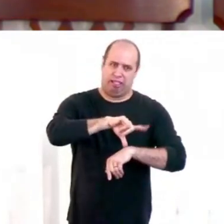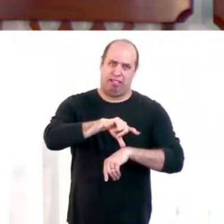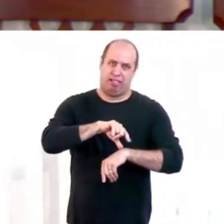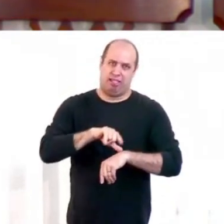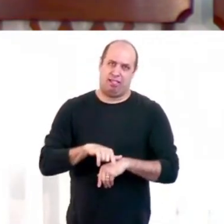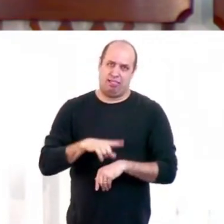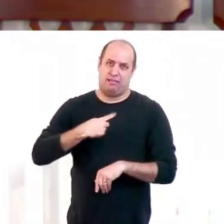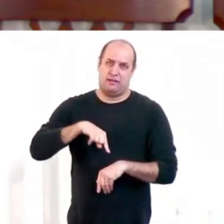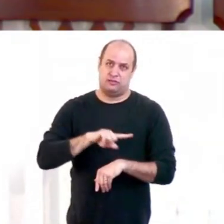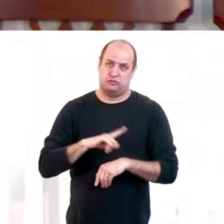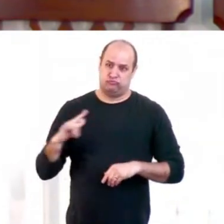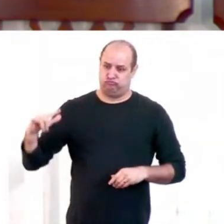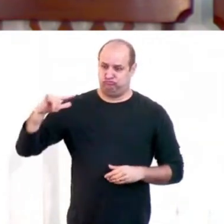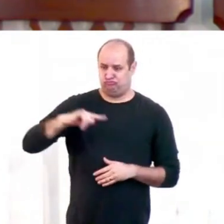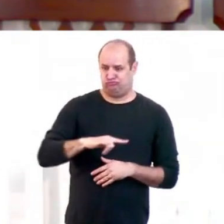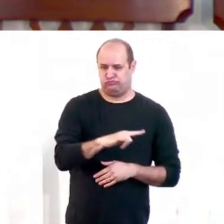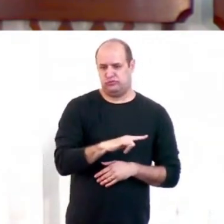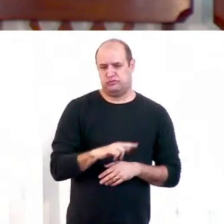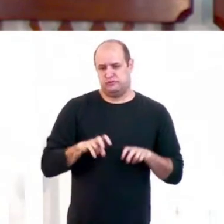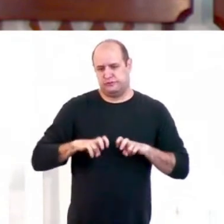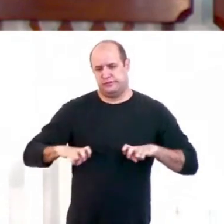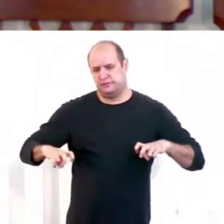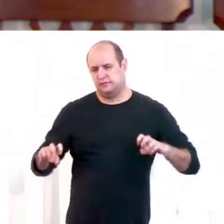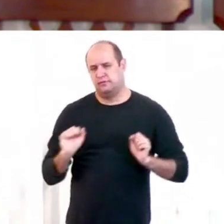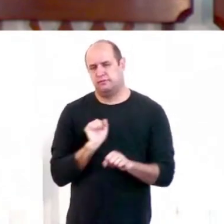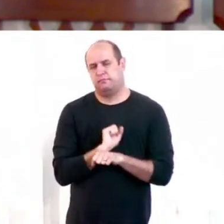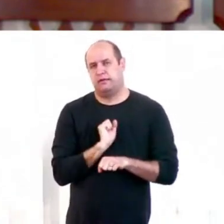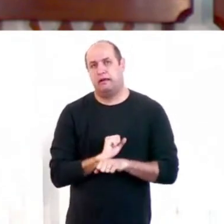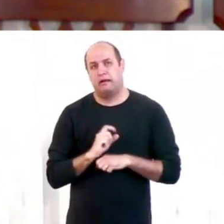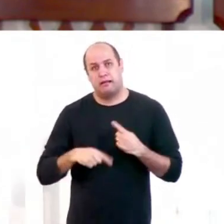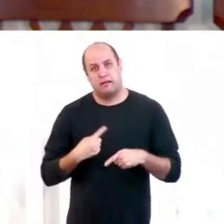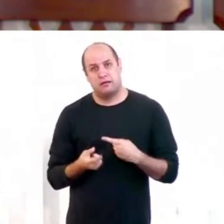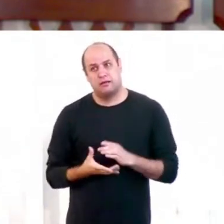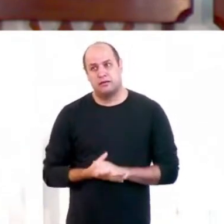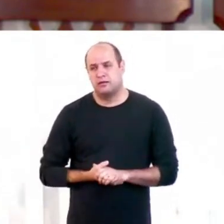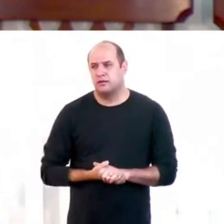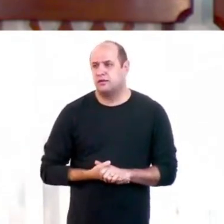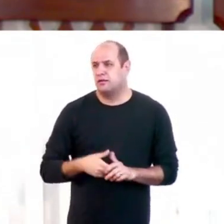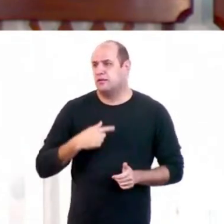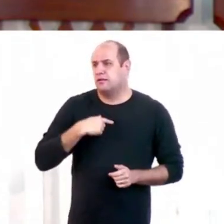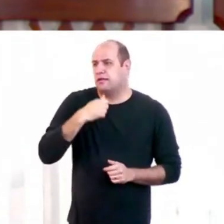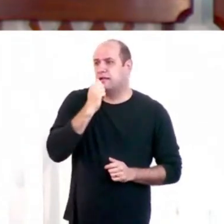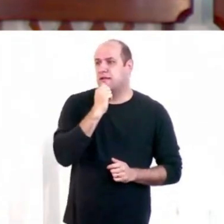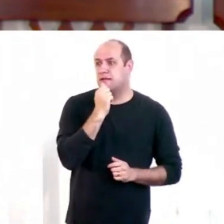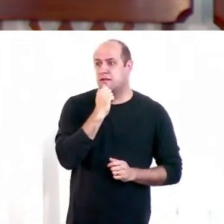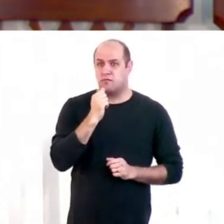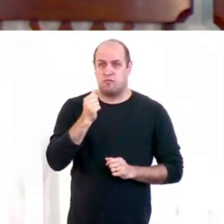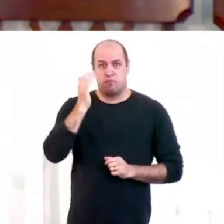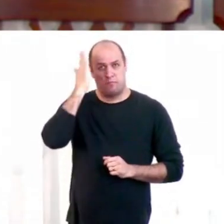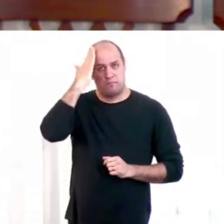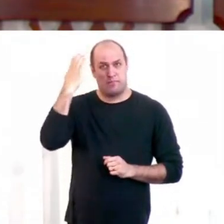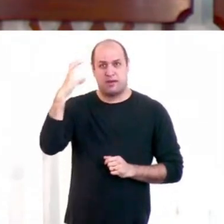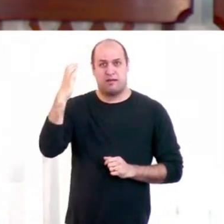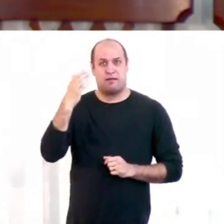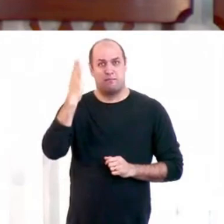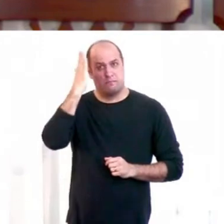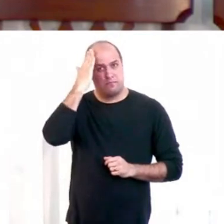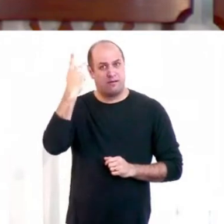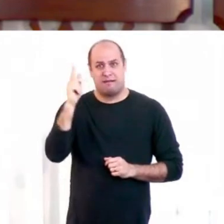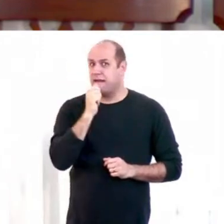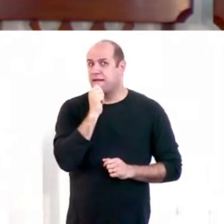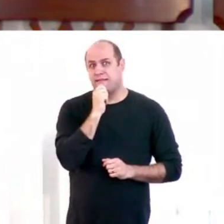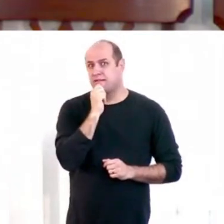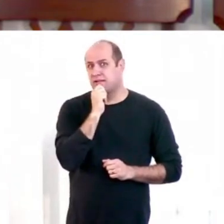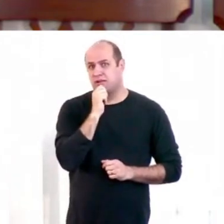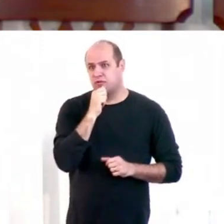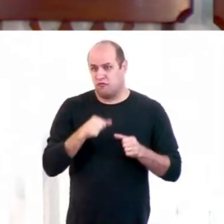aeroporto e ainda não cheguei no meu estado, ali não cheguei no Paraná, em Curitiba, para pegar um friozinho. Estamos